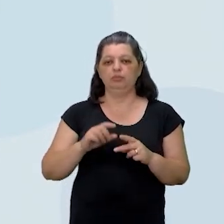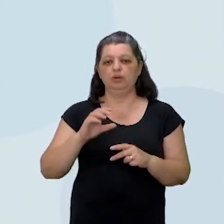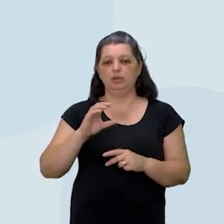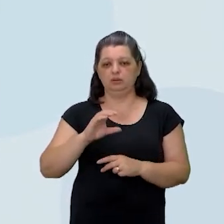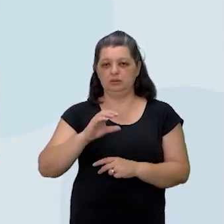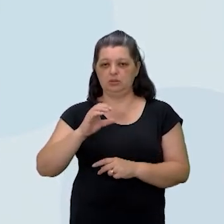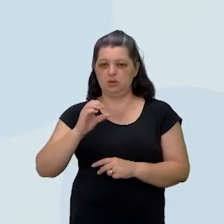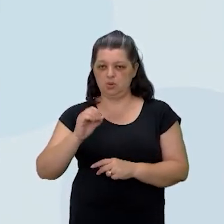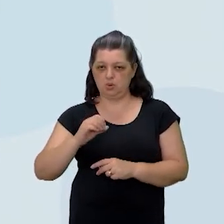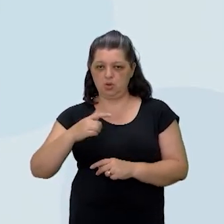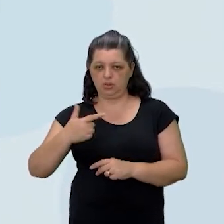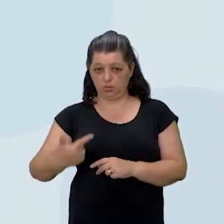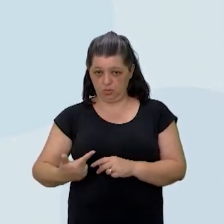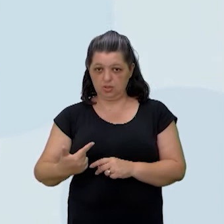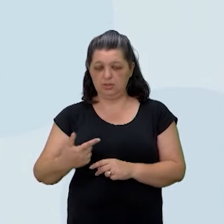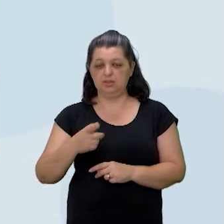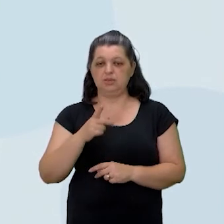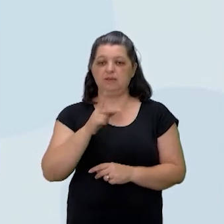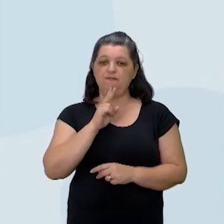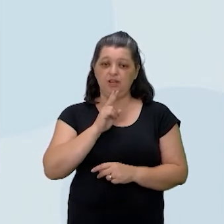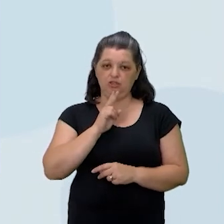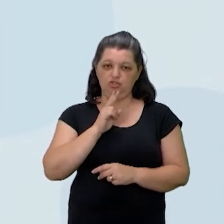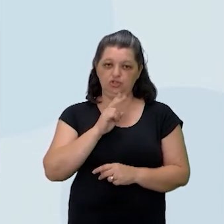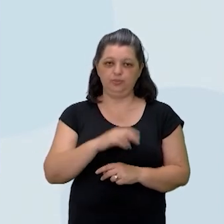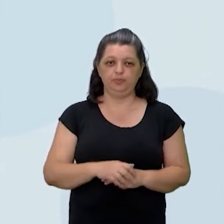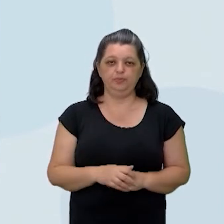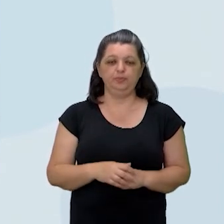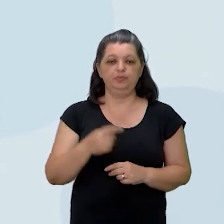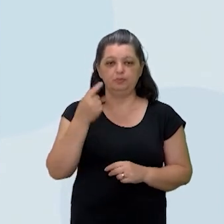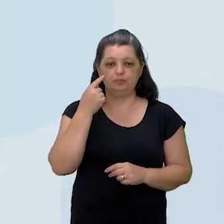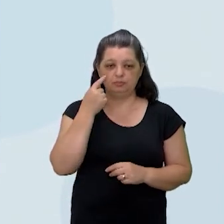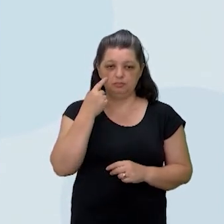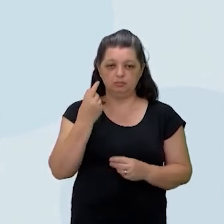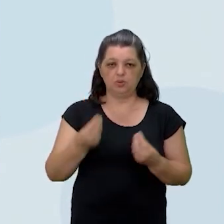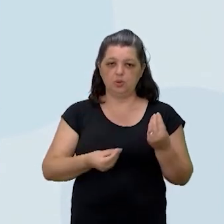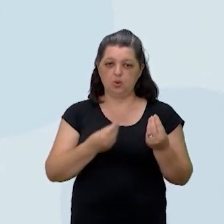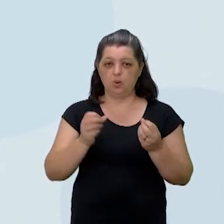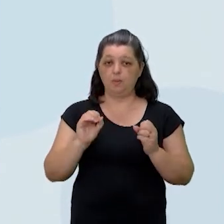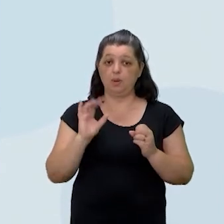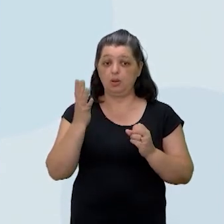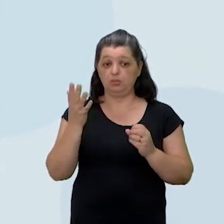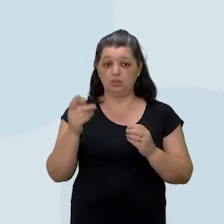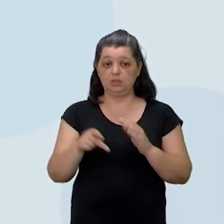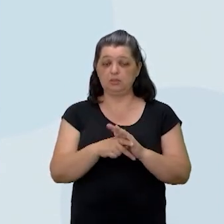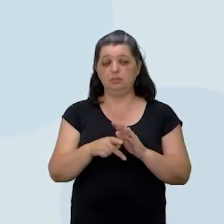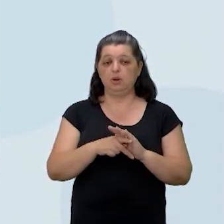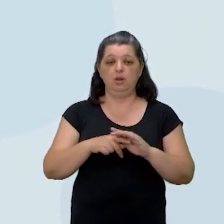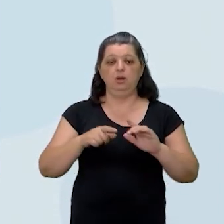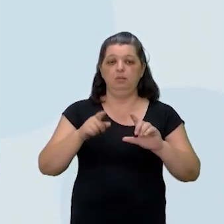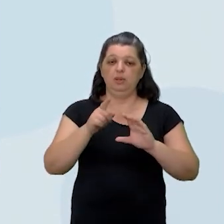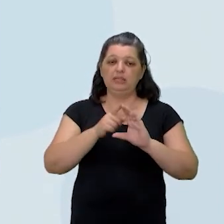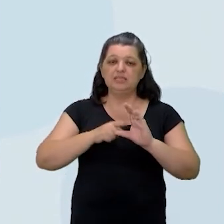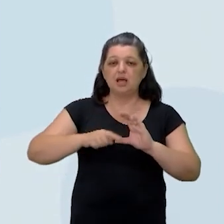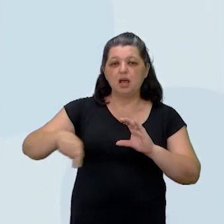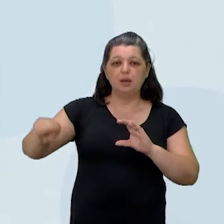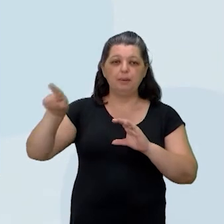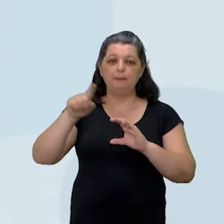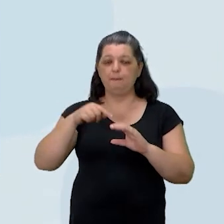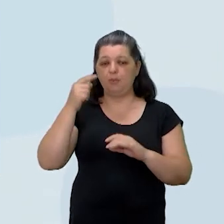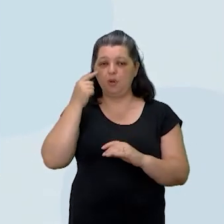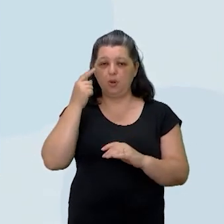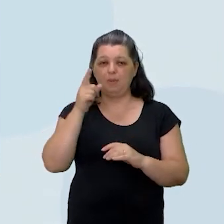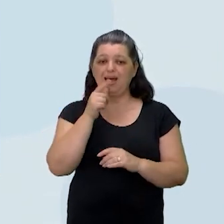carbono, que está destacado em verde. Então, olha só para vocês, então, como acontece o ciclo da água. Então, vou